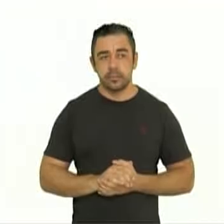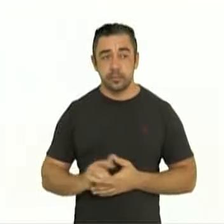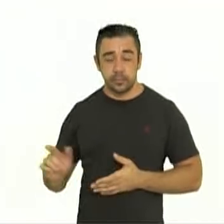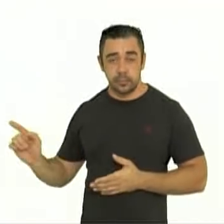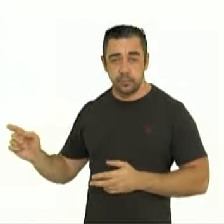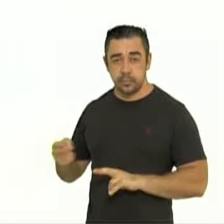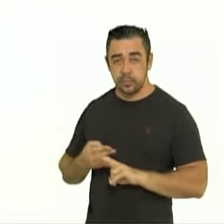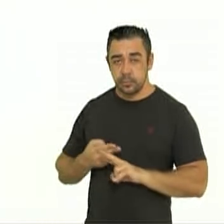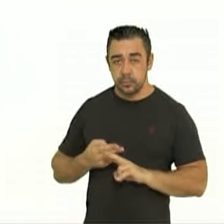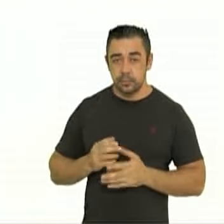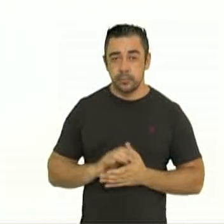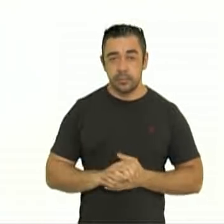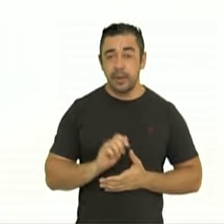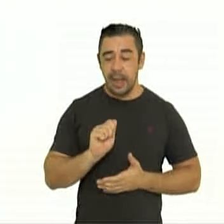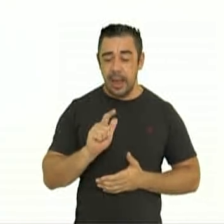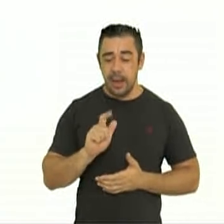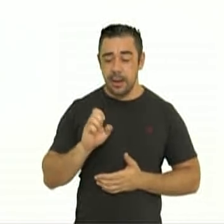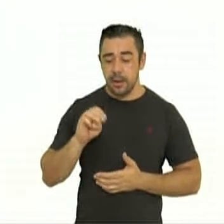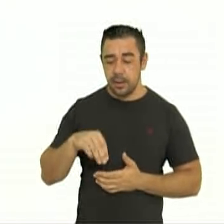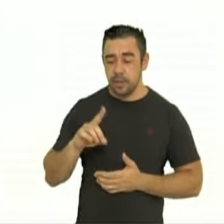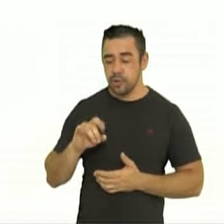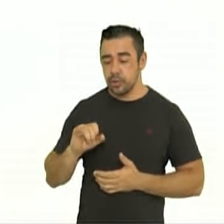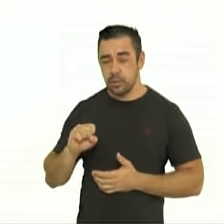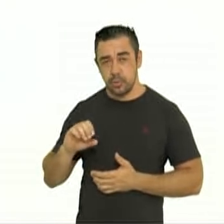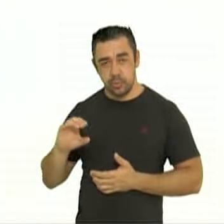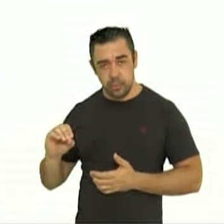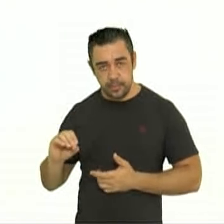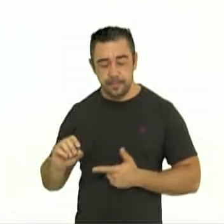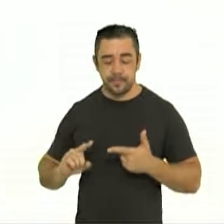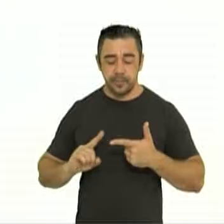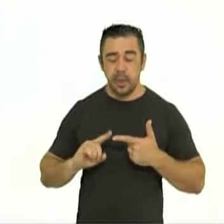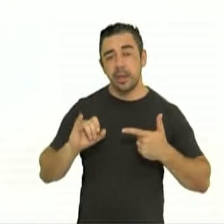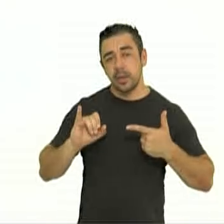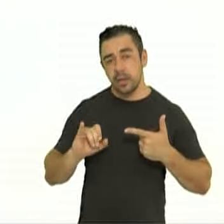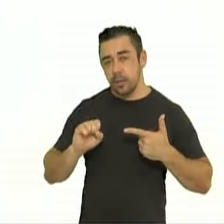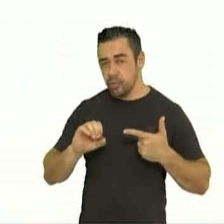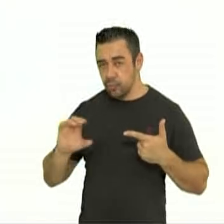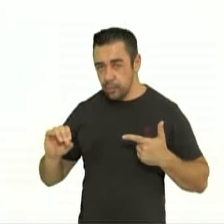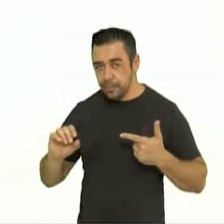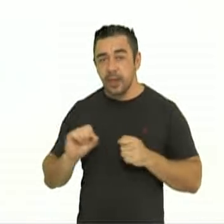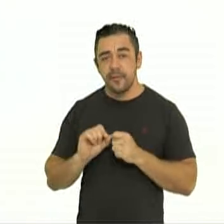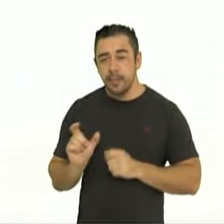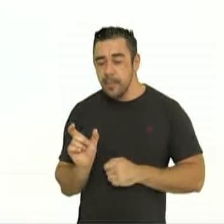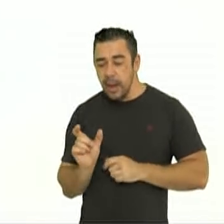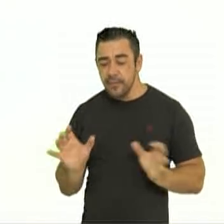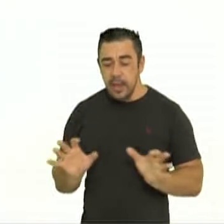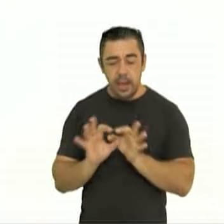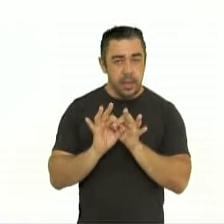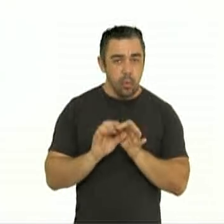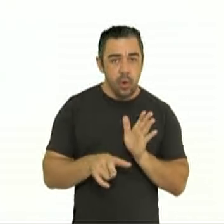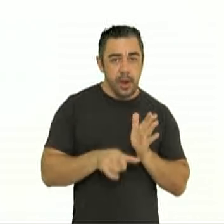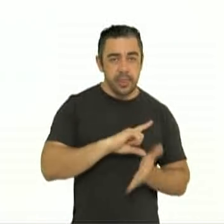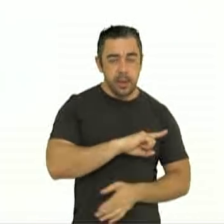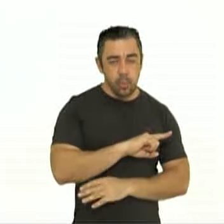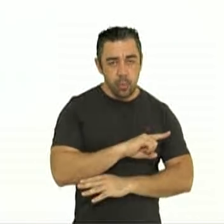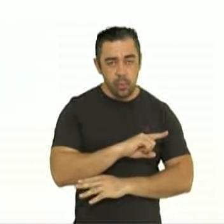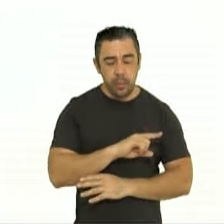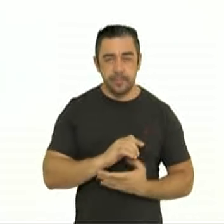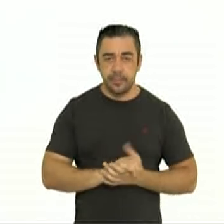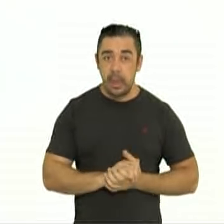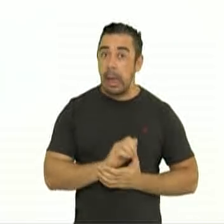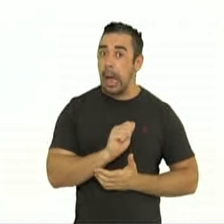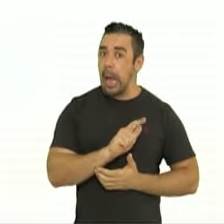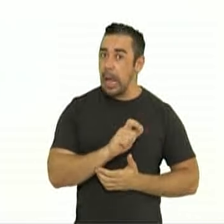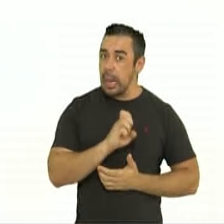Ela utilizou além disso e o isso, que fazem ligação com algo mencionado anteriormente. Olha lá,